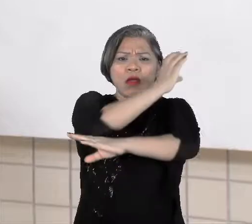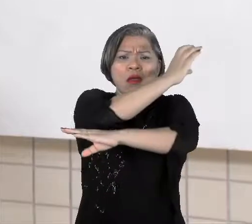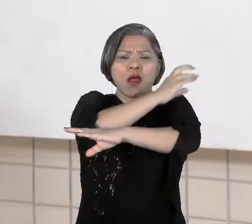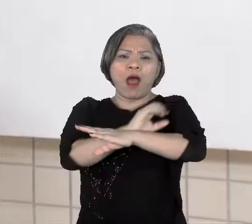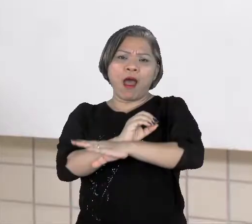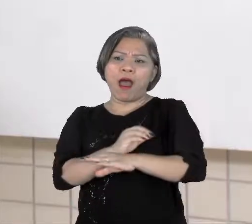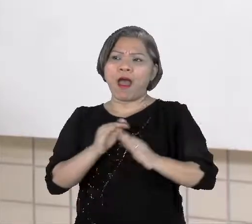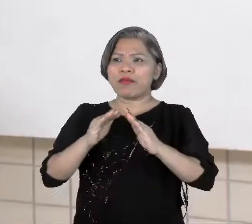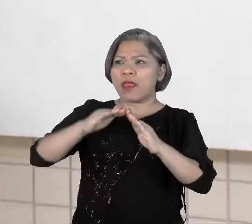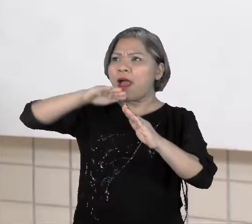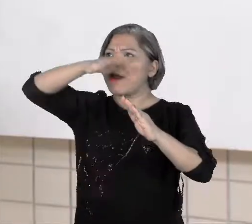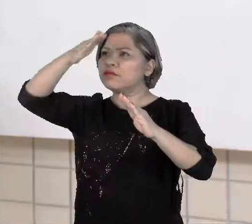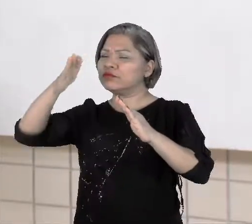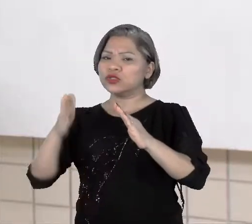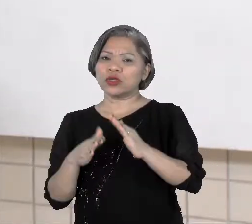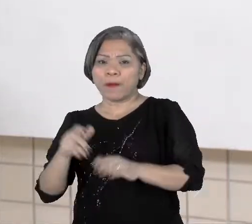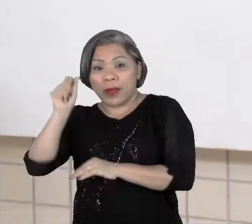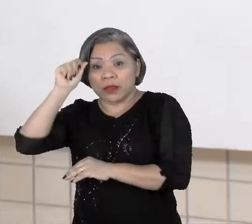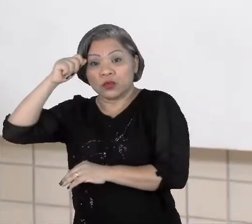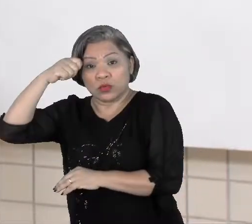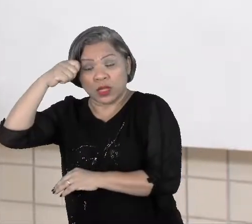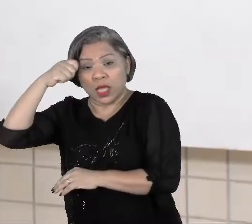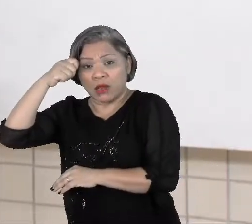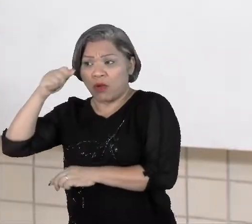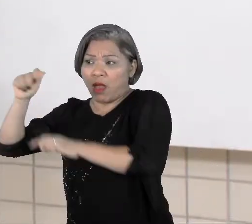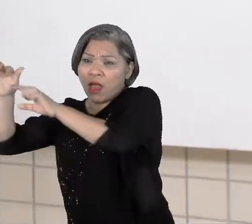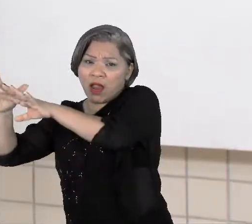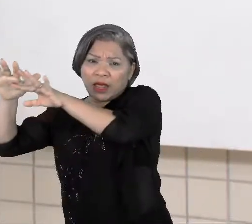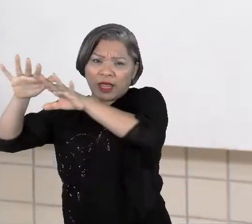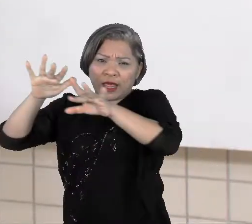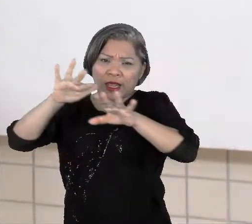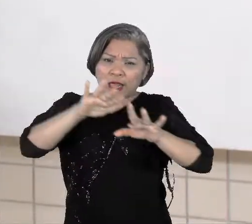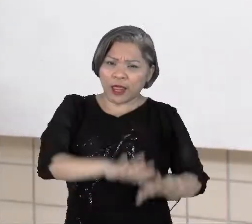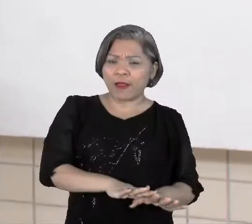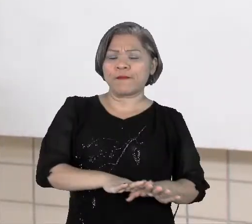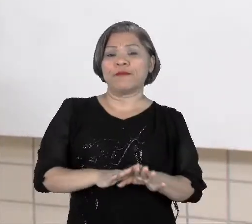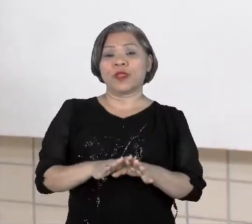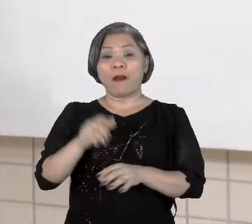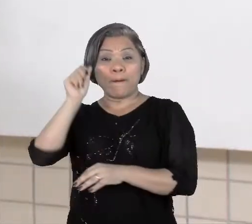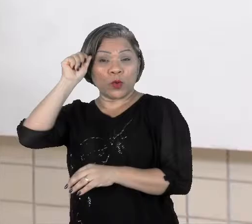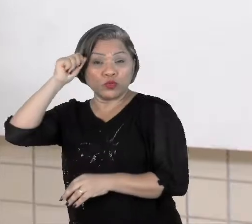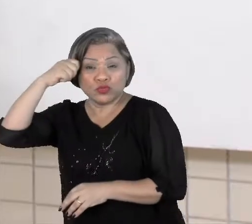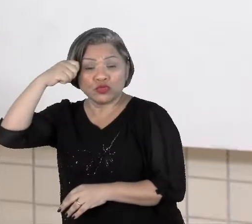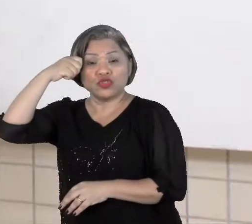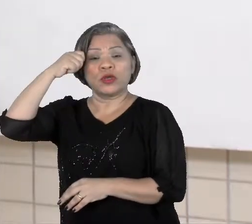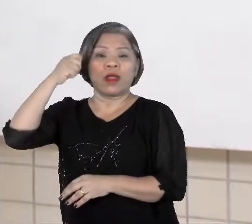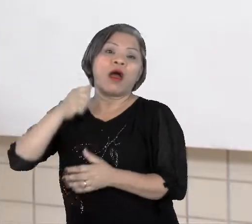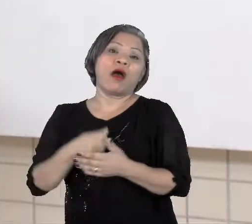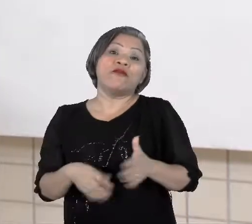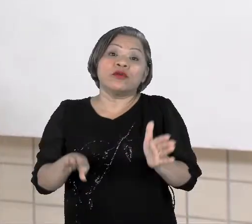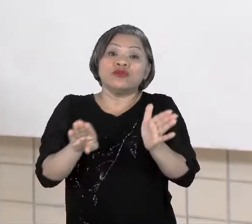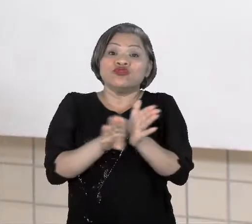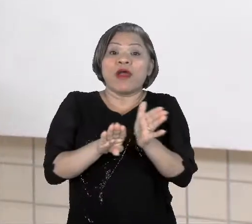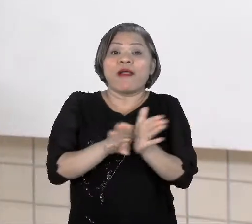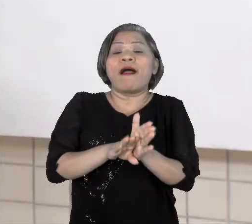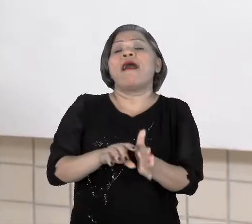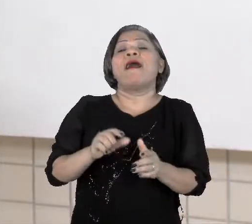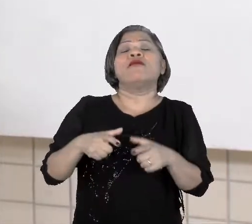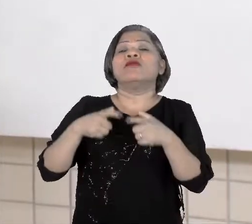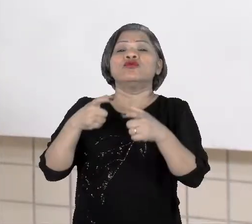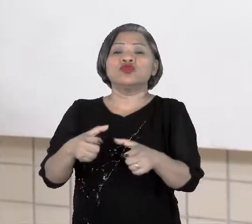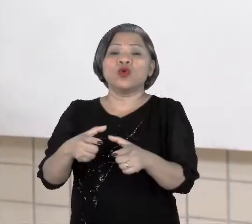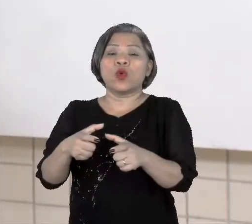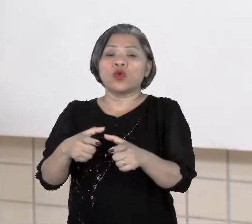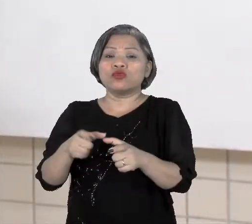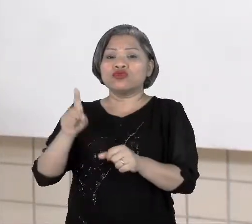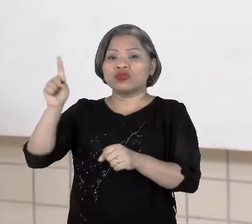ocorre a entrada de grandes contingentes de escravos, precedentes principalmente da região da Bahia, tá?